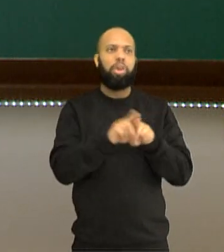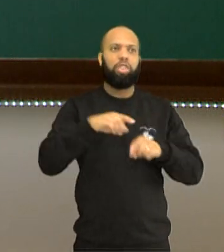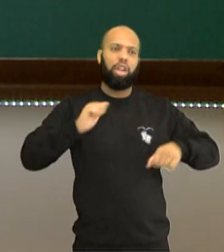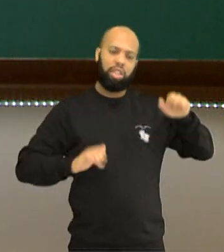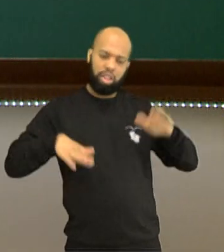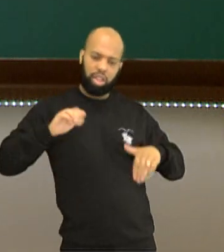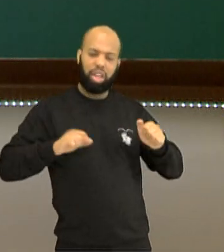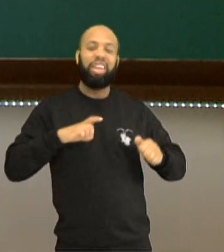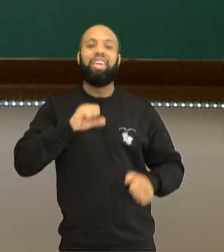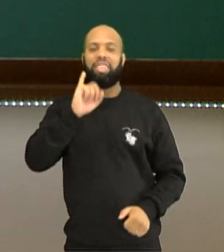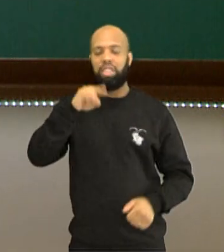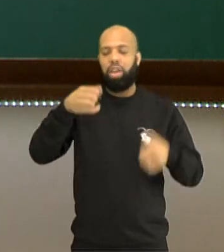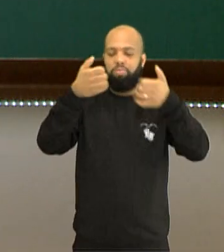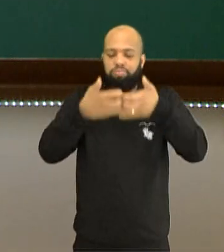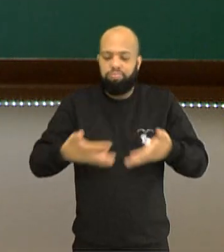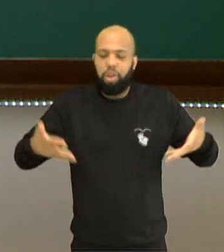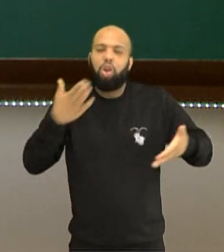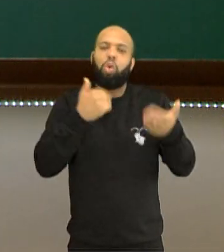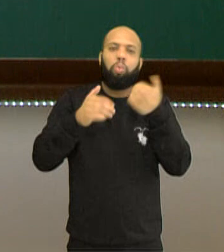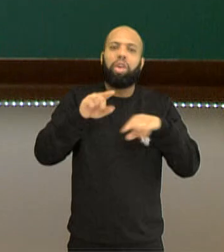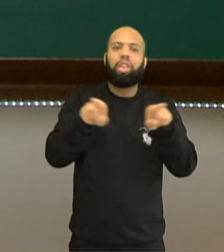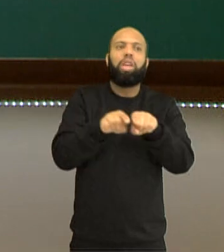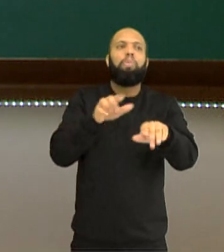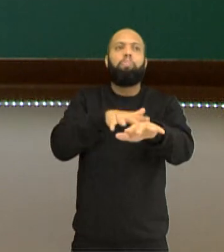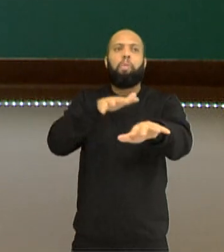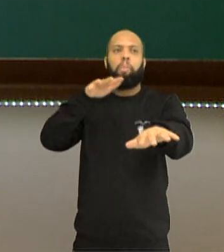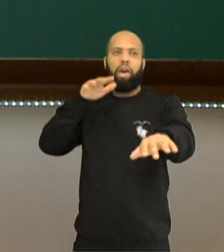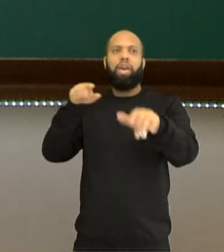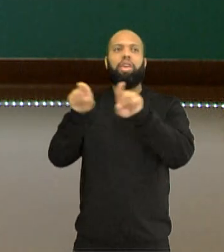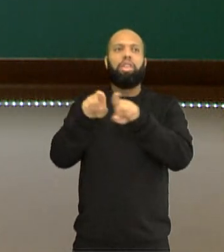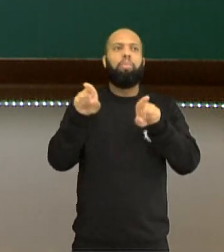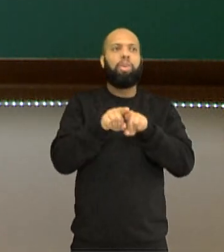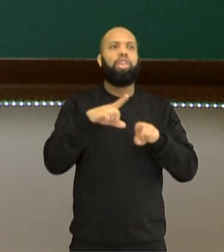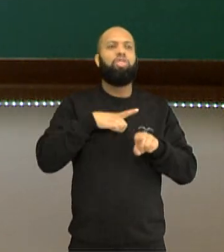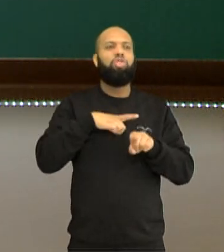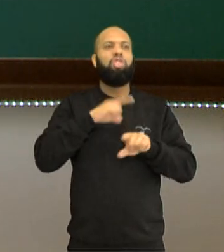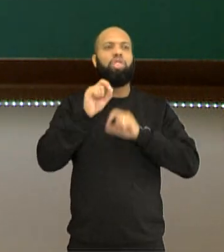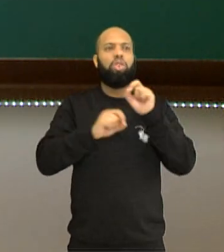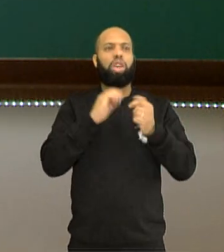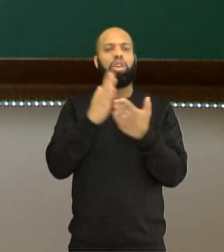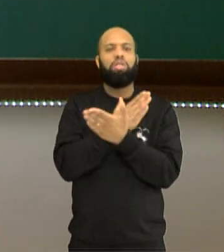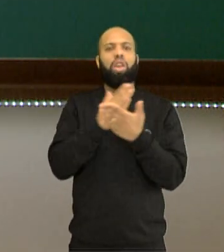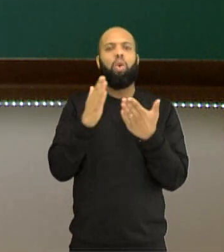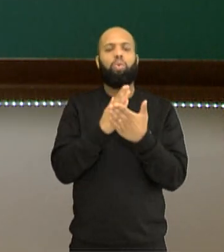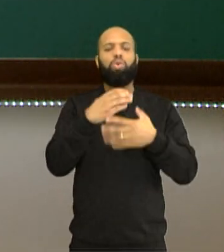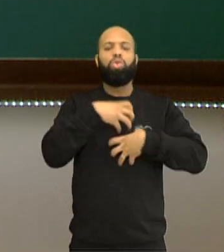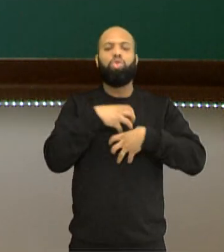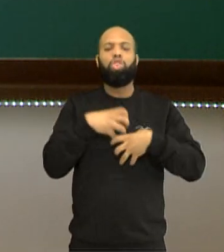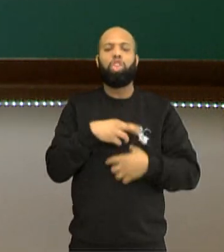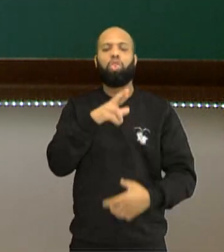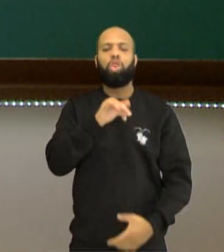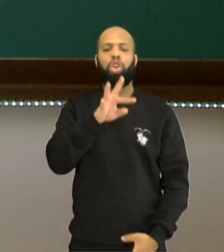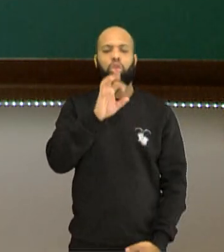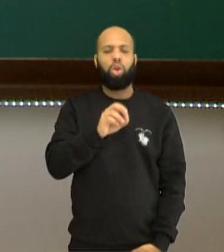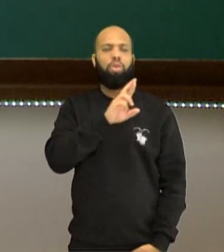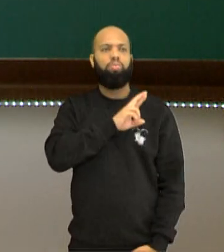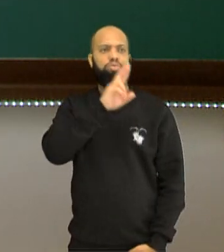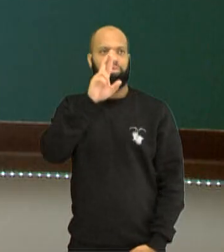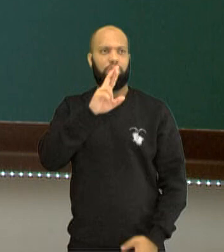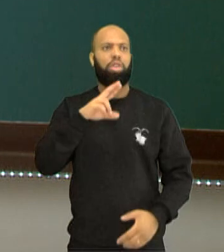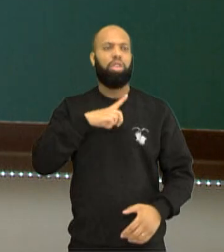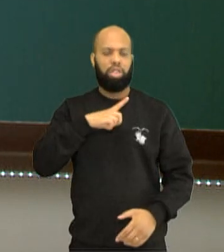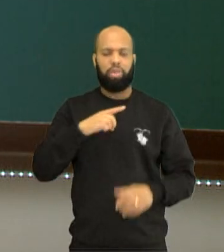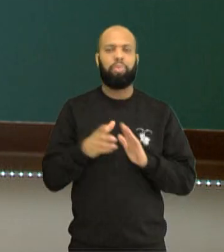sociais e procissões militares e ritos religiosos. Lembrando que na questão do militarismo, quando o